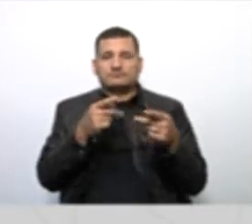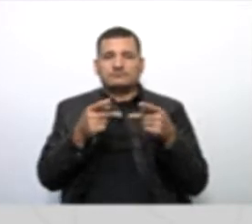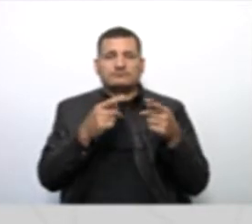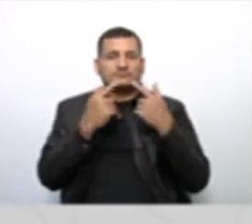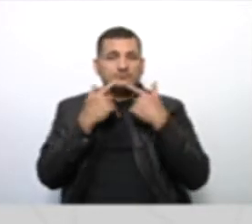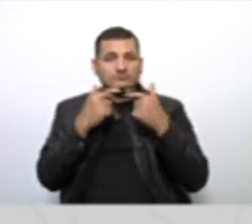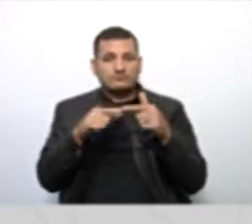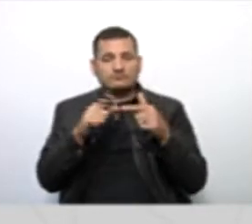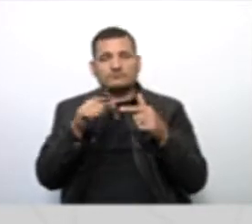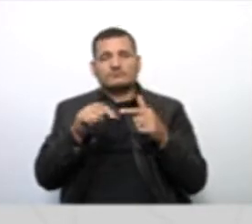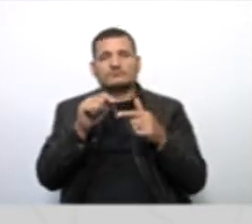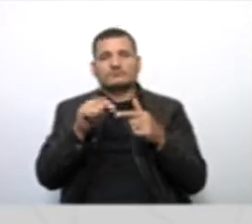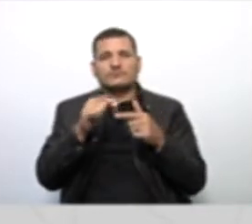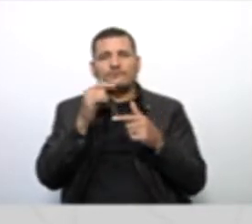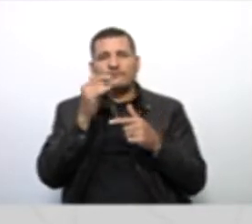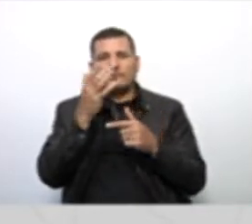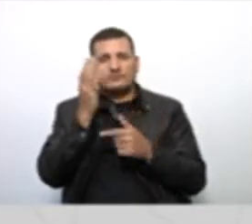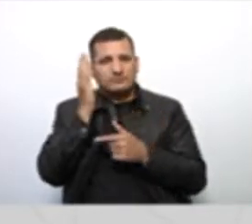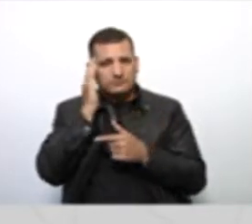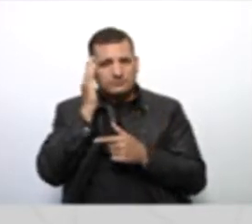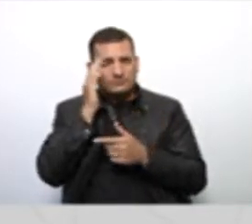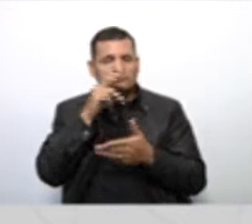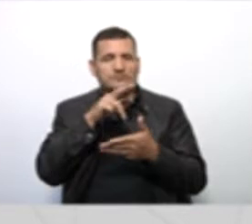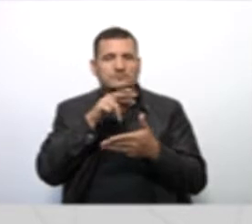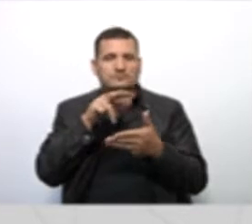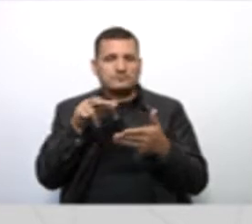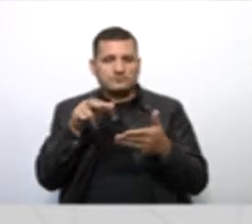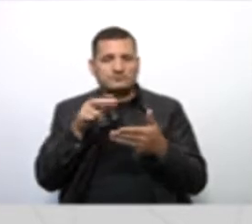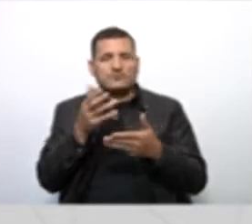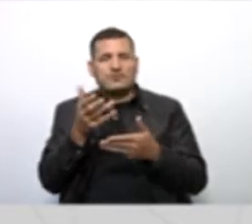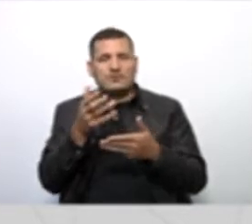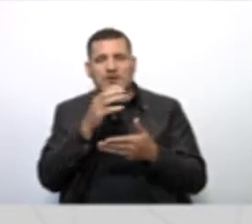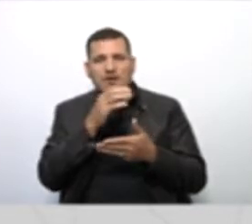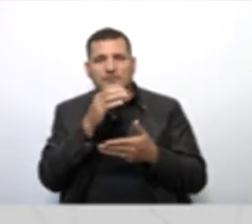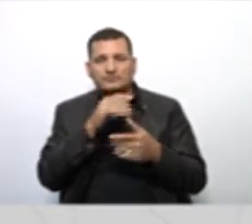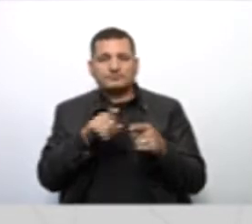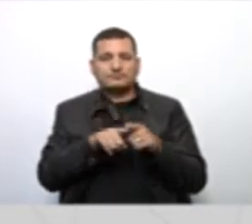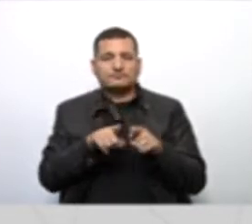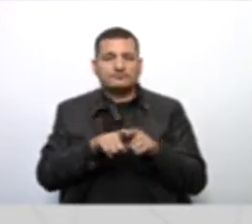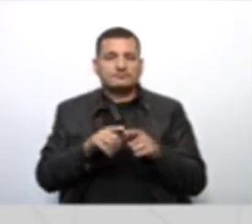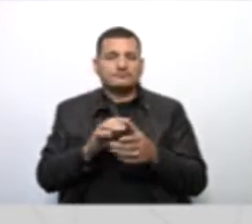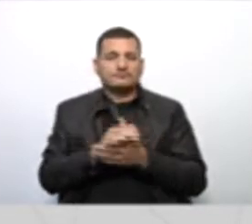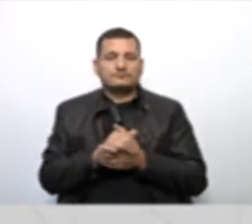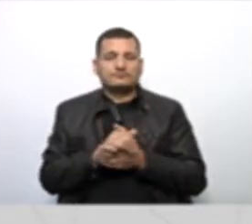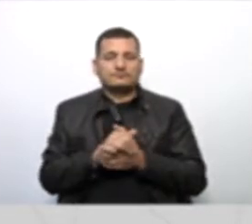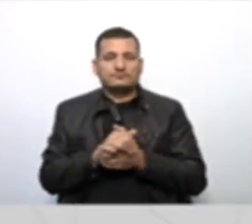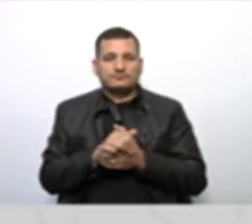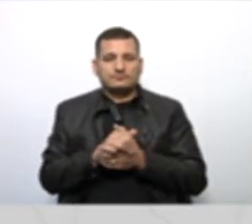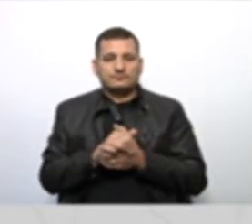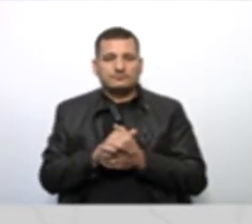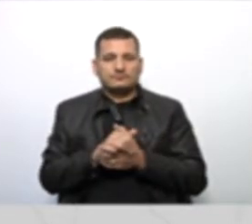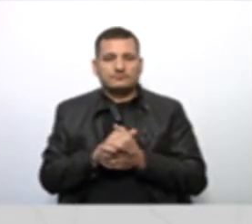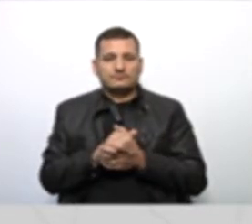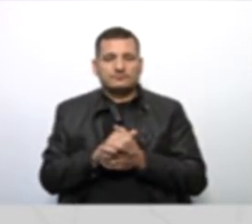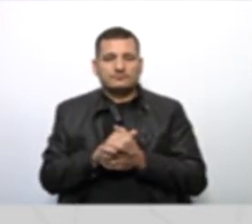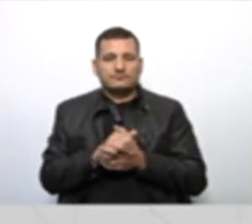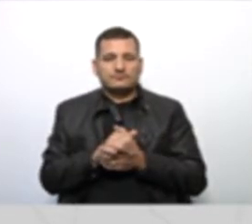era produtividade, legibilidade e foque no ano aqui, ó.